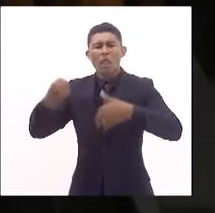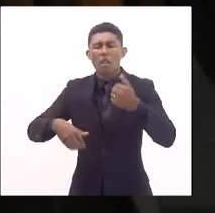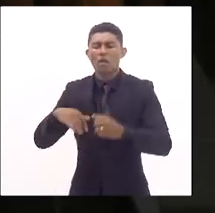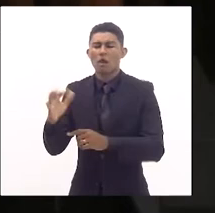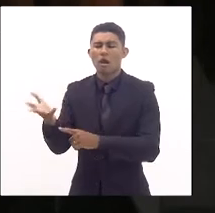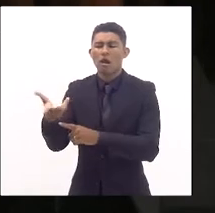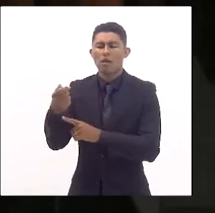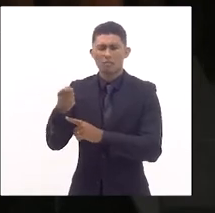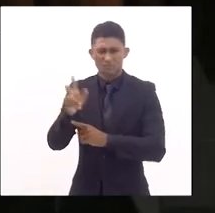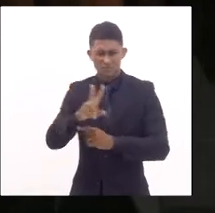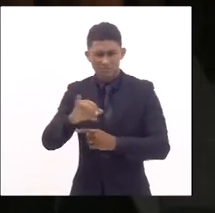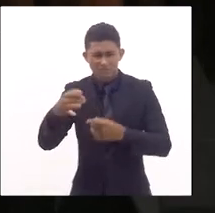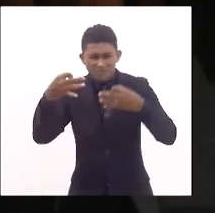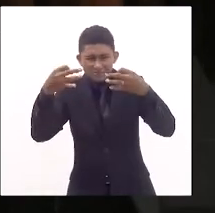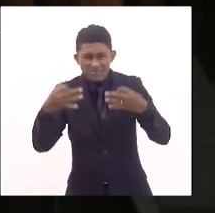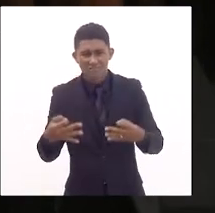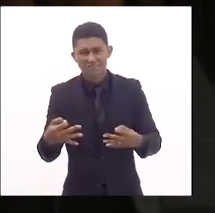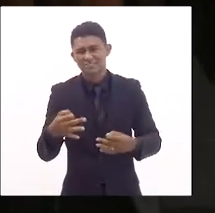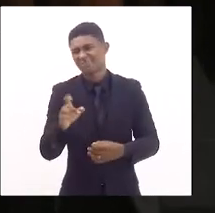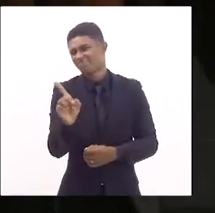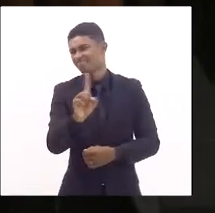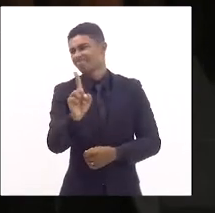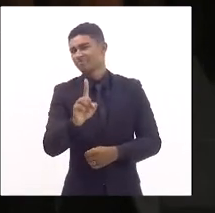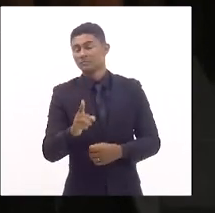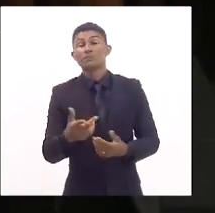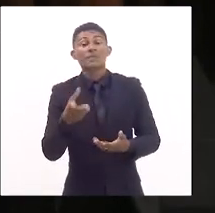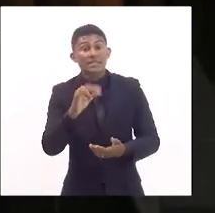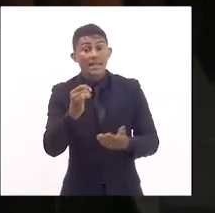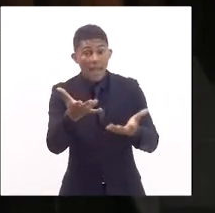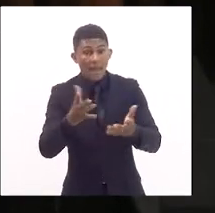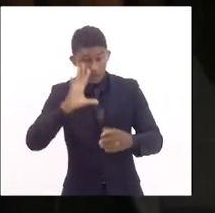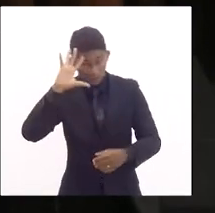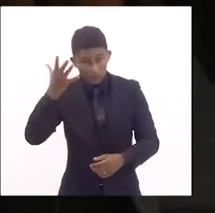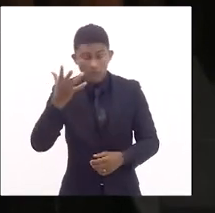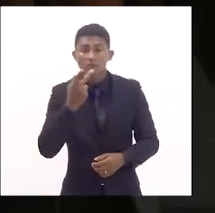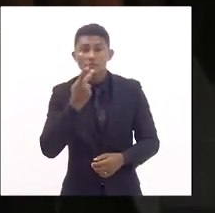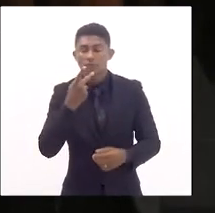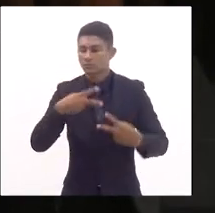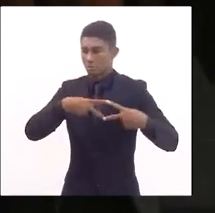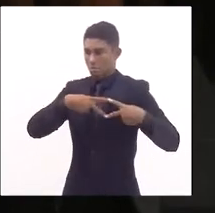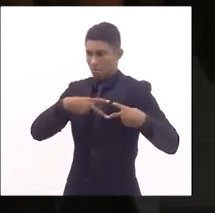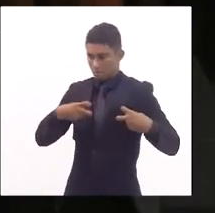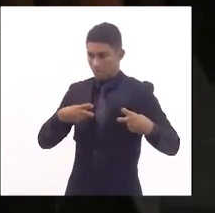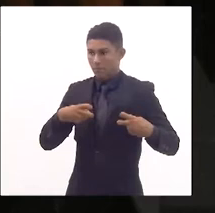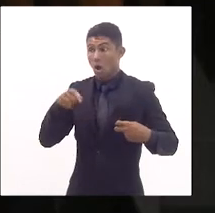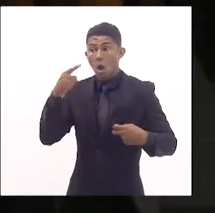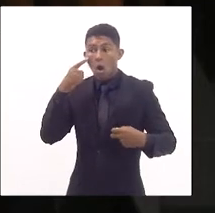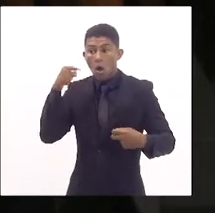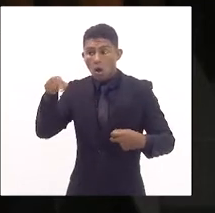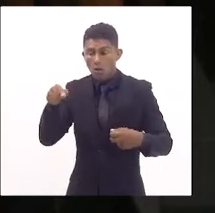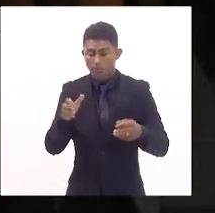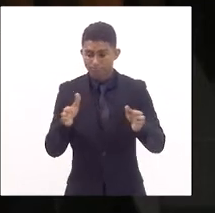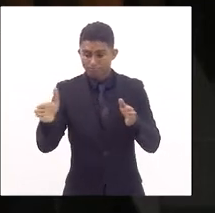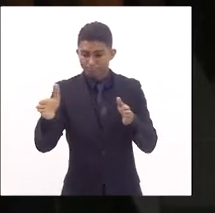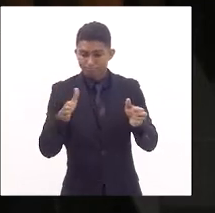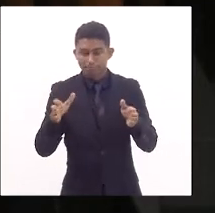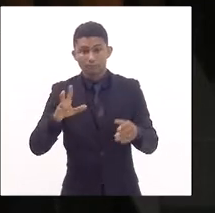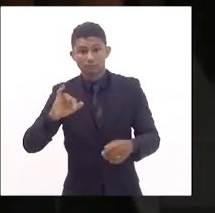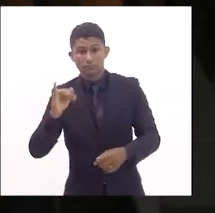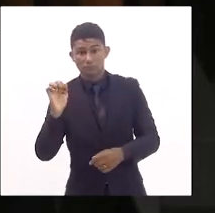resolver em tema decidir assim Petrobras neste período O que é a inflação